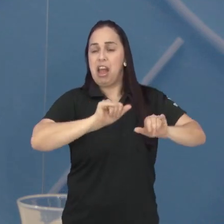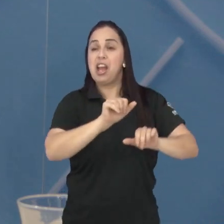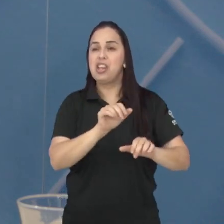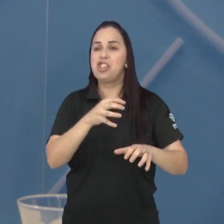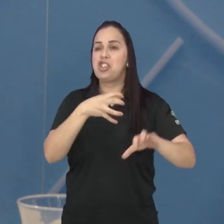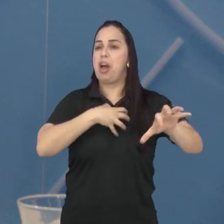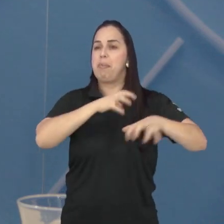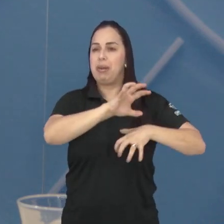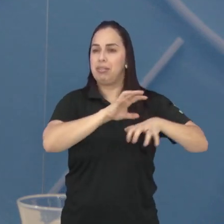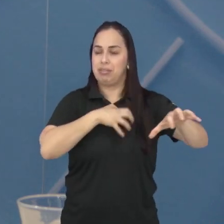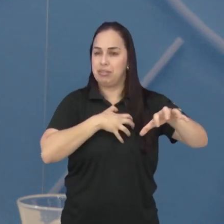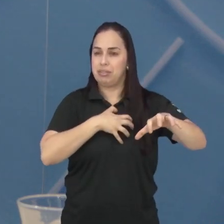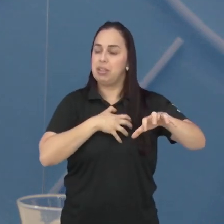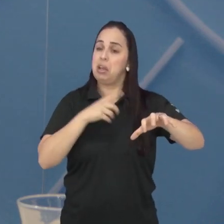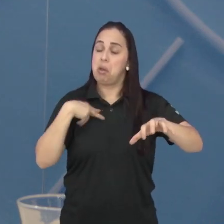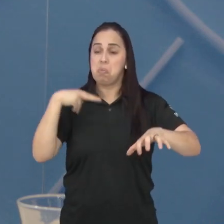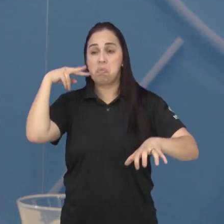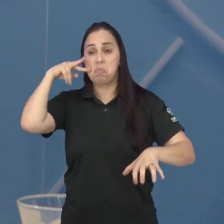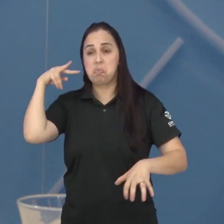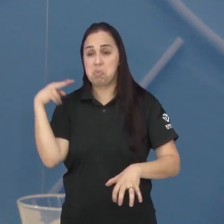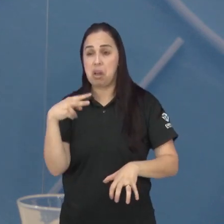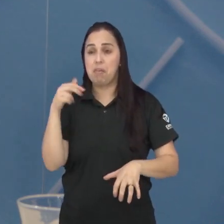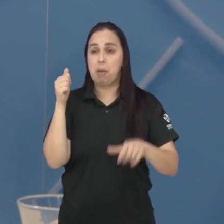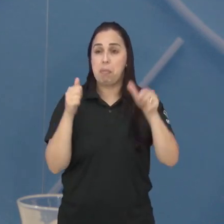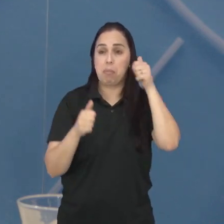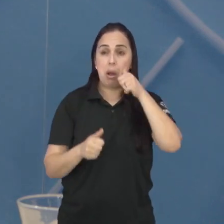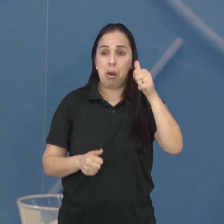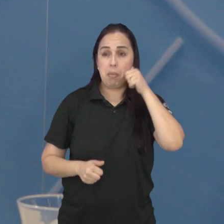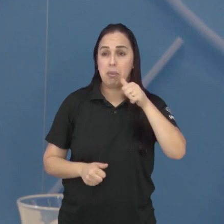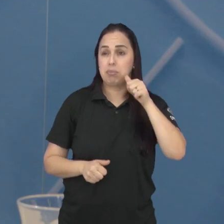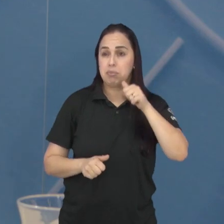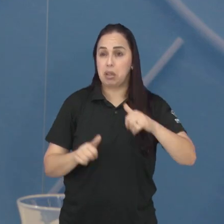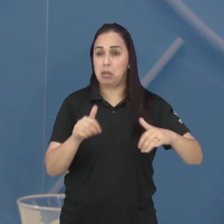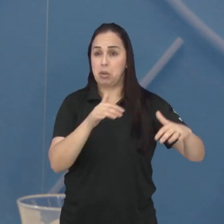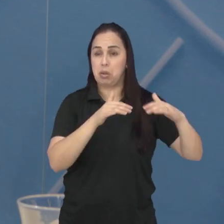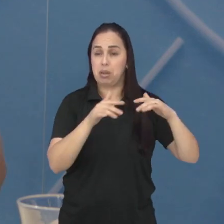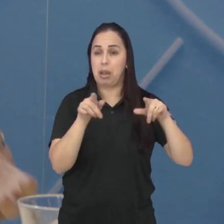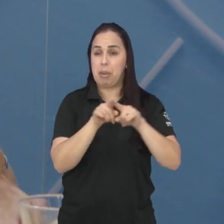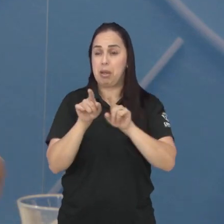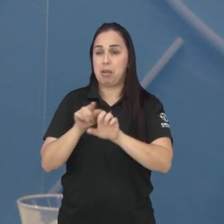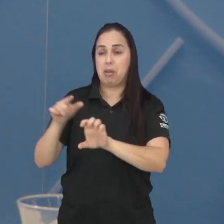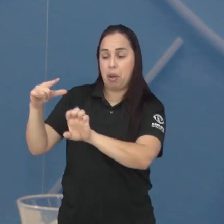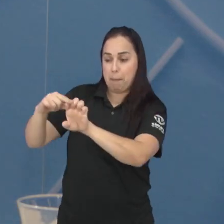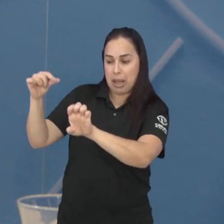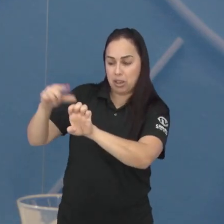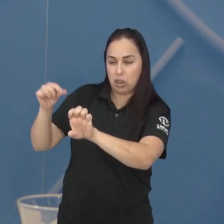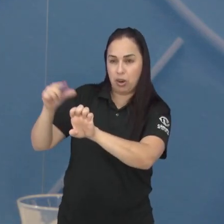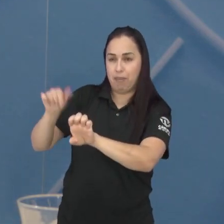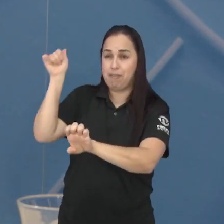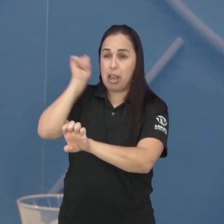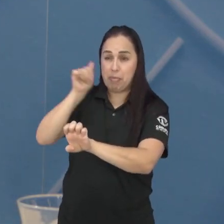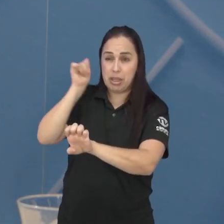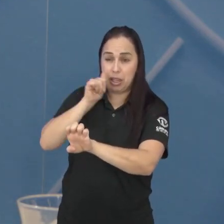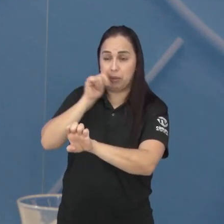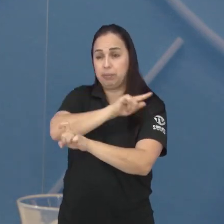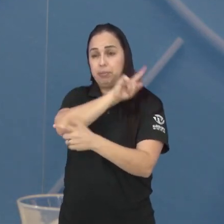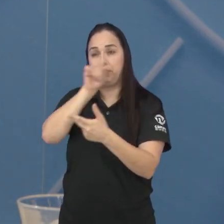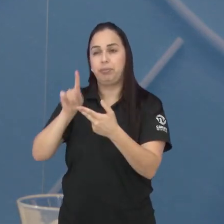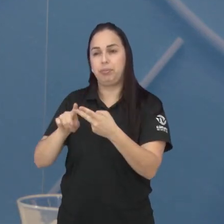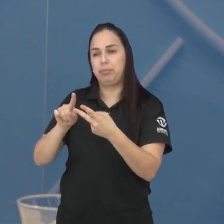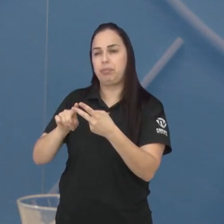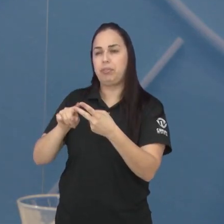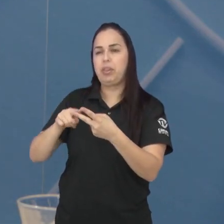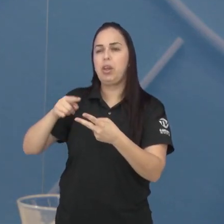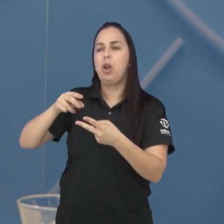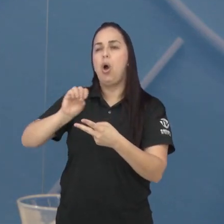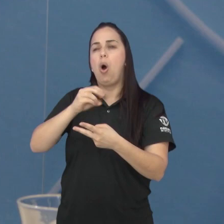até um momento que eu vi mulheres que eram mais ligadas ao empreendedorismo feminino, né, ou mulheres lá